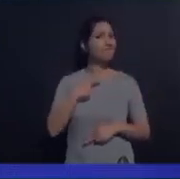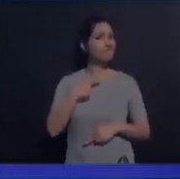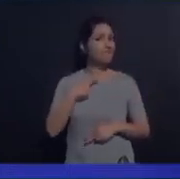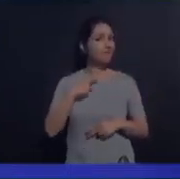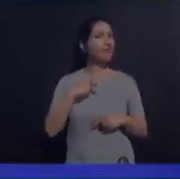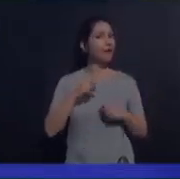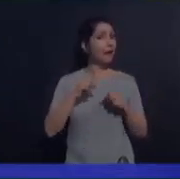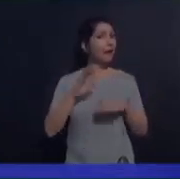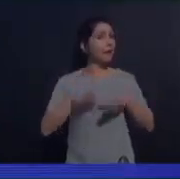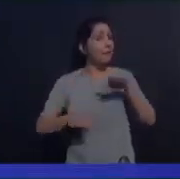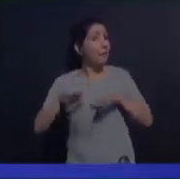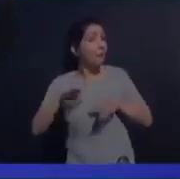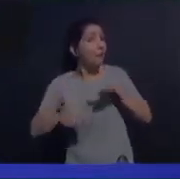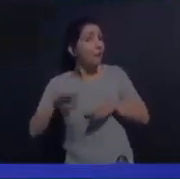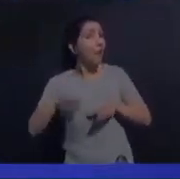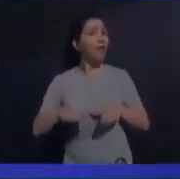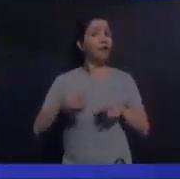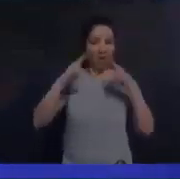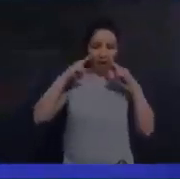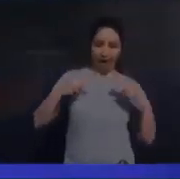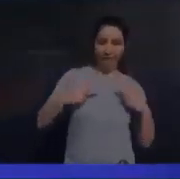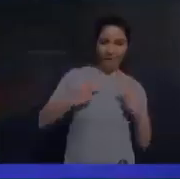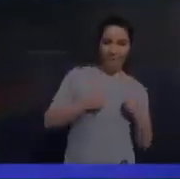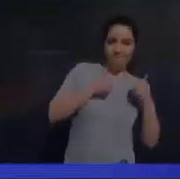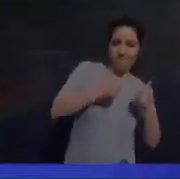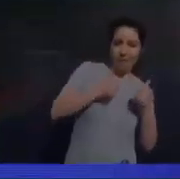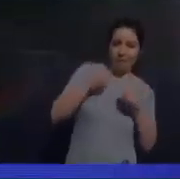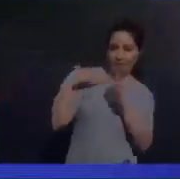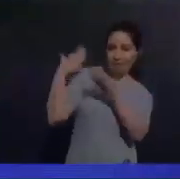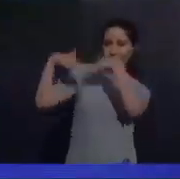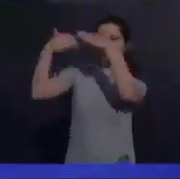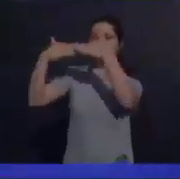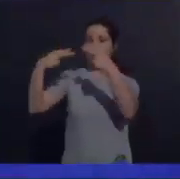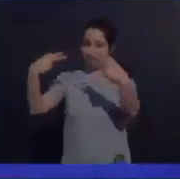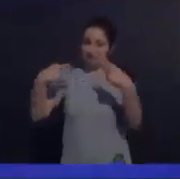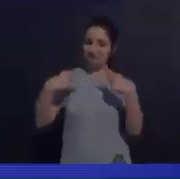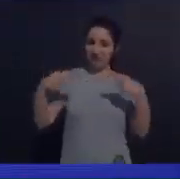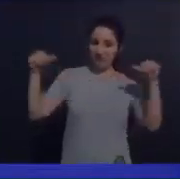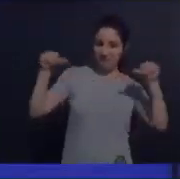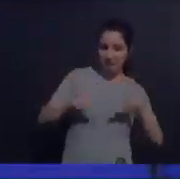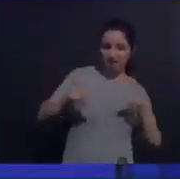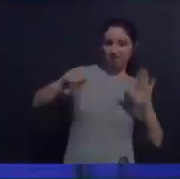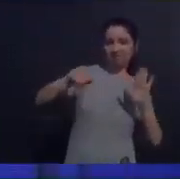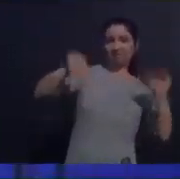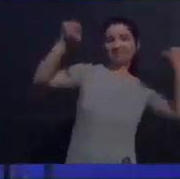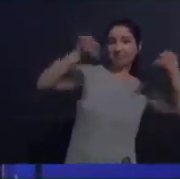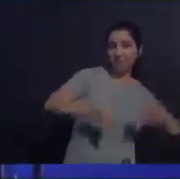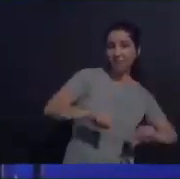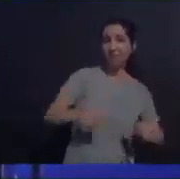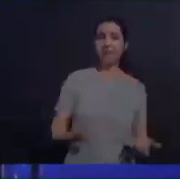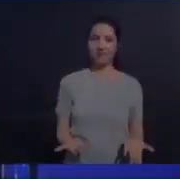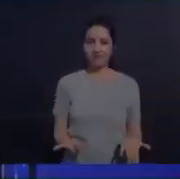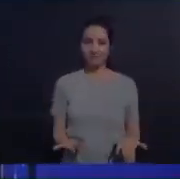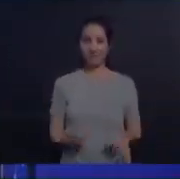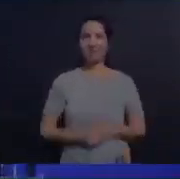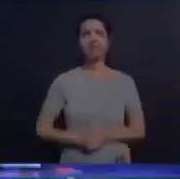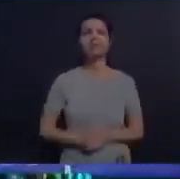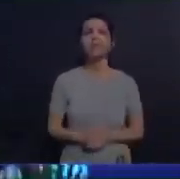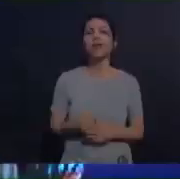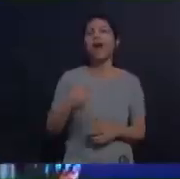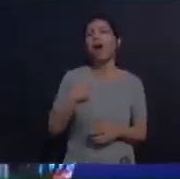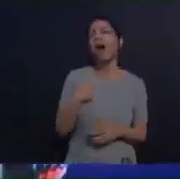nós vamos vencer, como nós vamos batalhar as nossas lutas. Se você batalha a sua luta, ah, eu